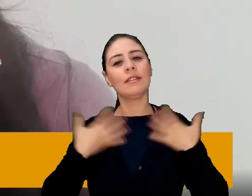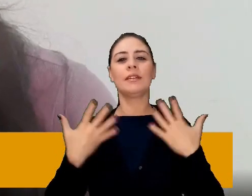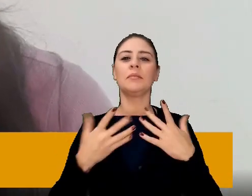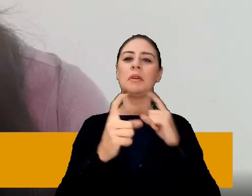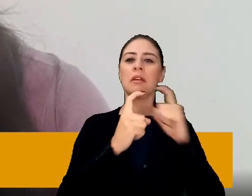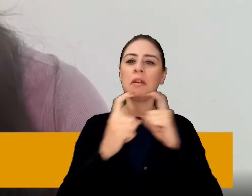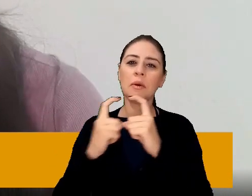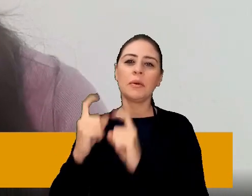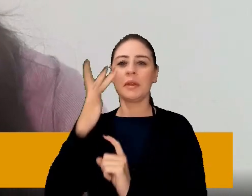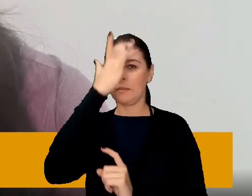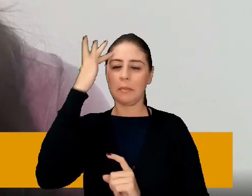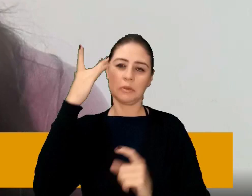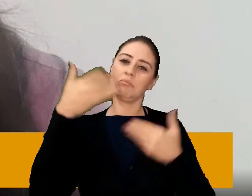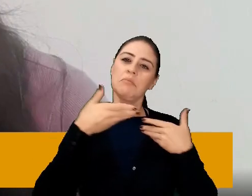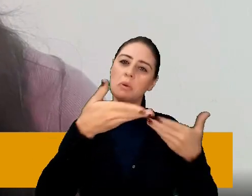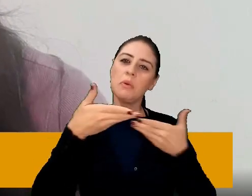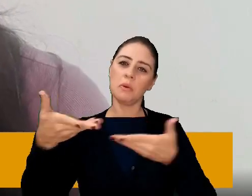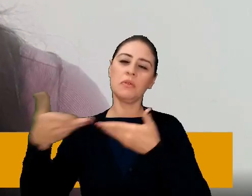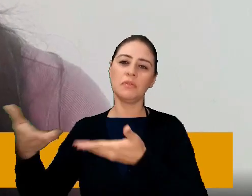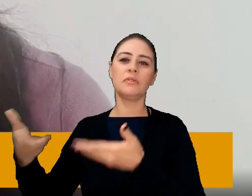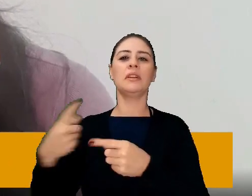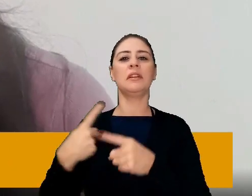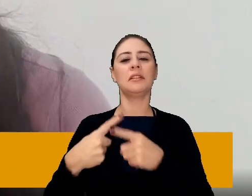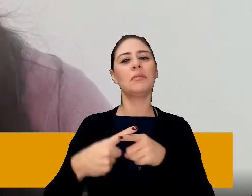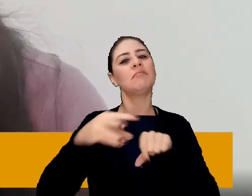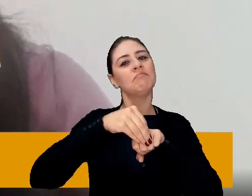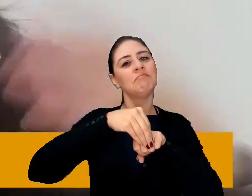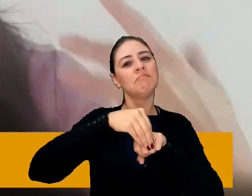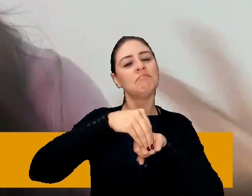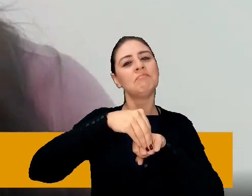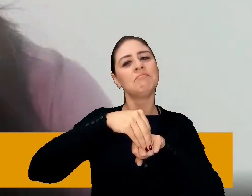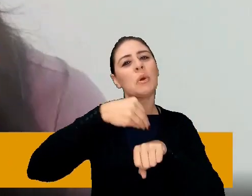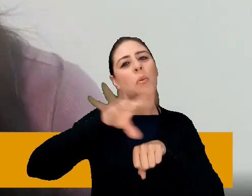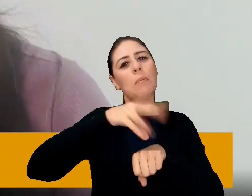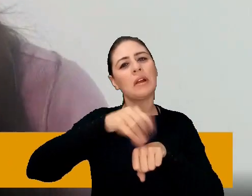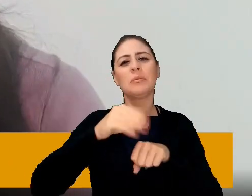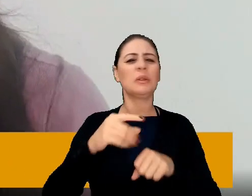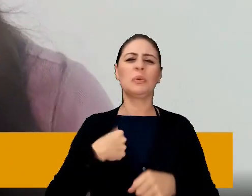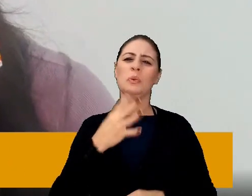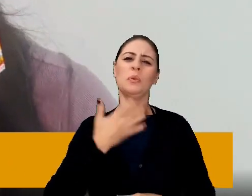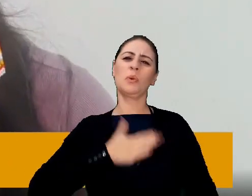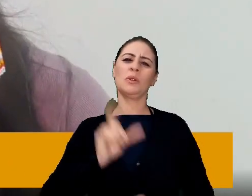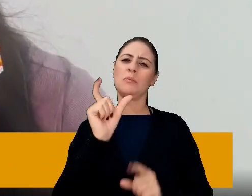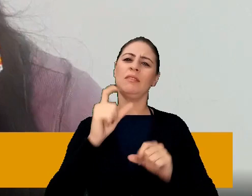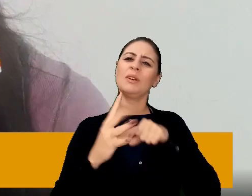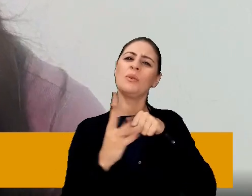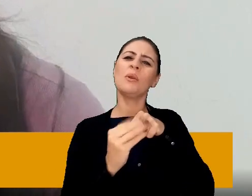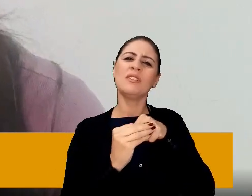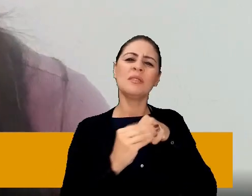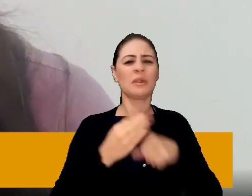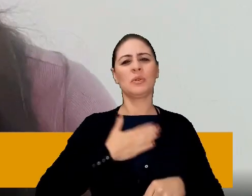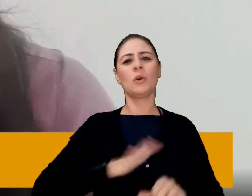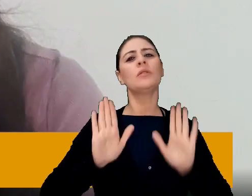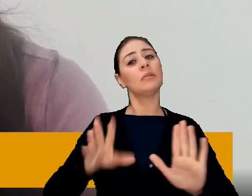alegria estar reunido com as pessoas, quando as pessoas me convidam assim para estar compartilhando. Eu não gosto muito de falar assim conhecimento,